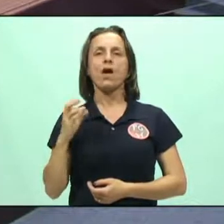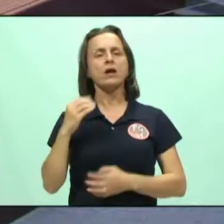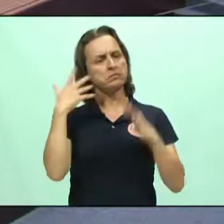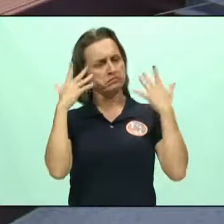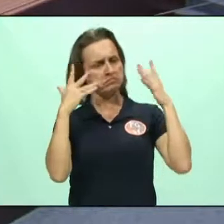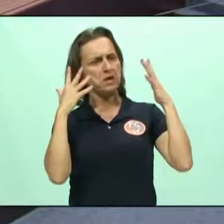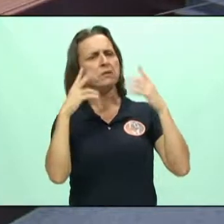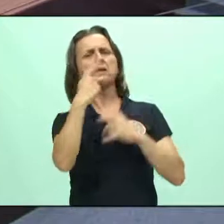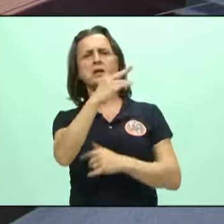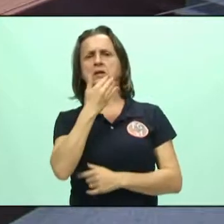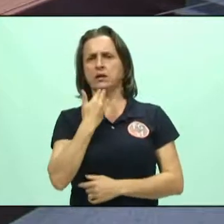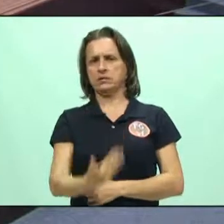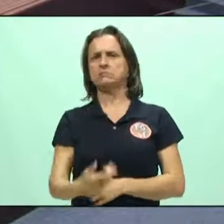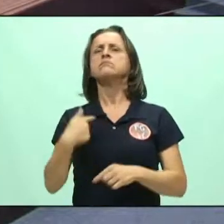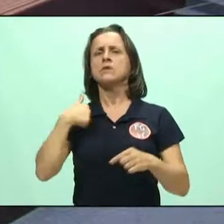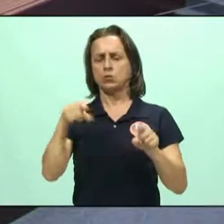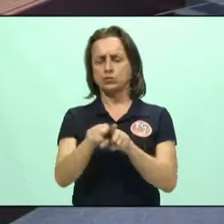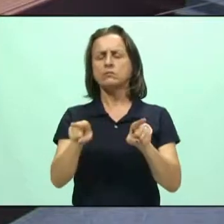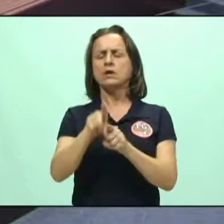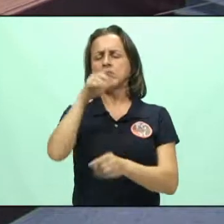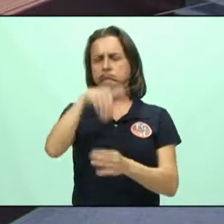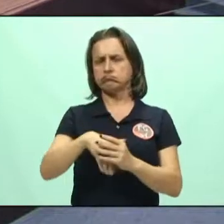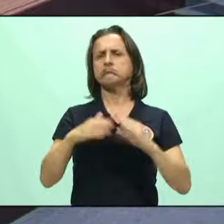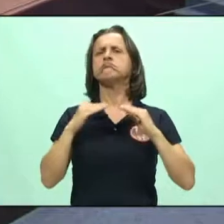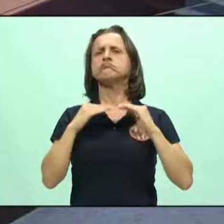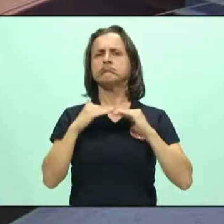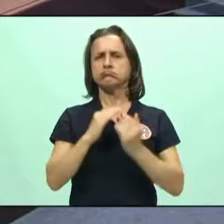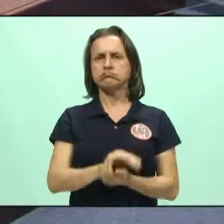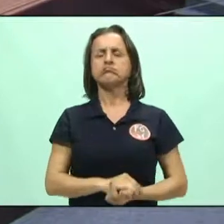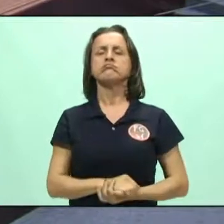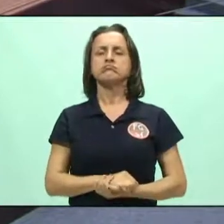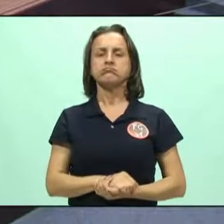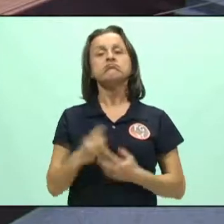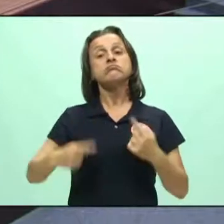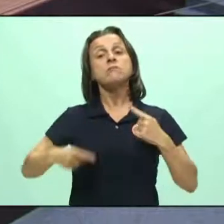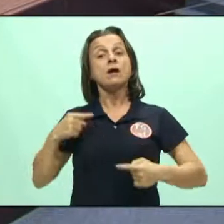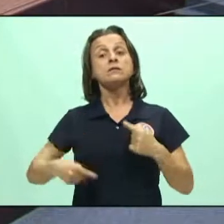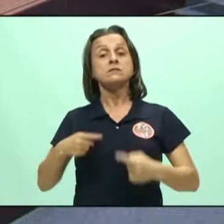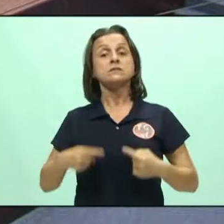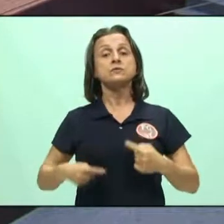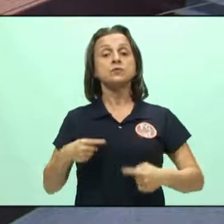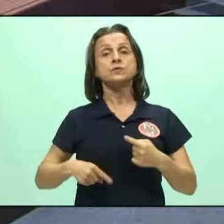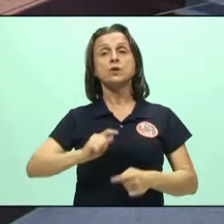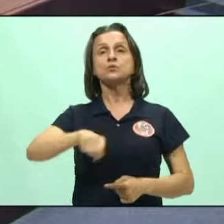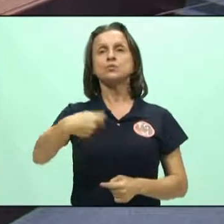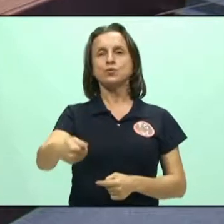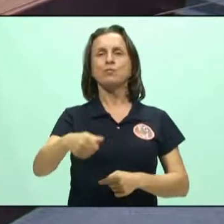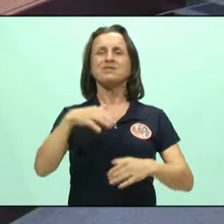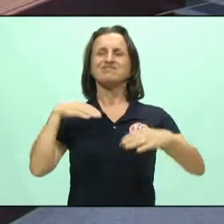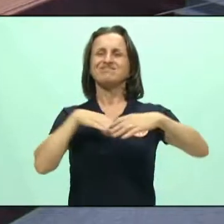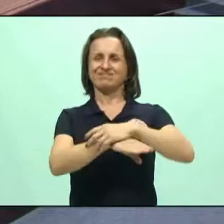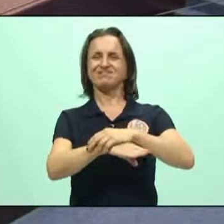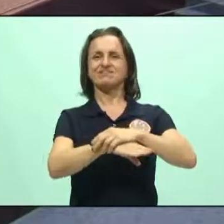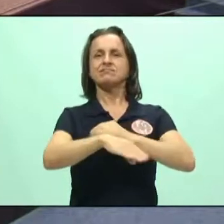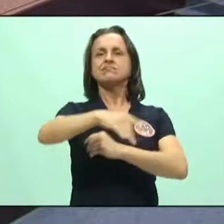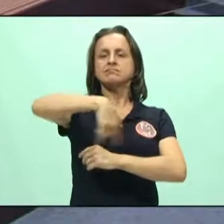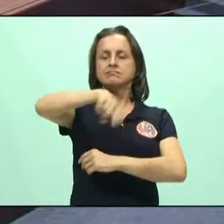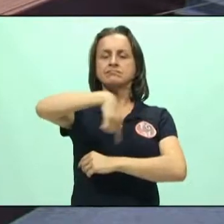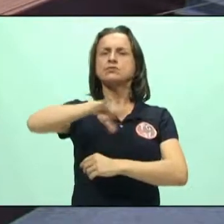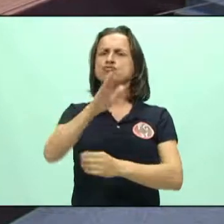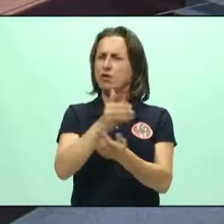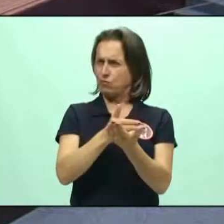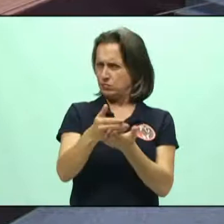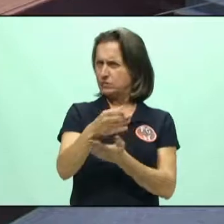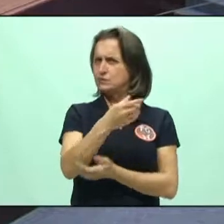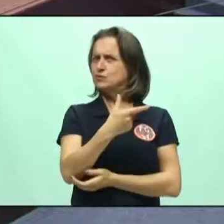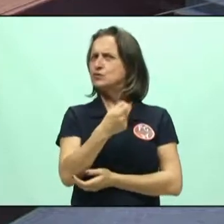requerimento também vou votar favorável essa discussão do estacionamento rotativo nós iniciamos já em